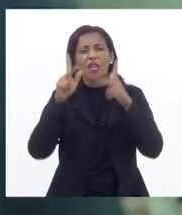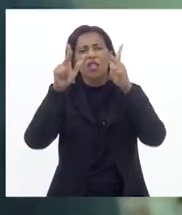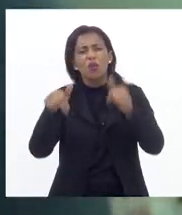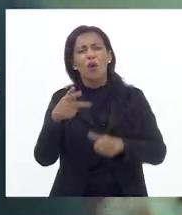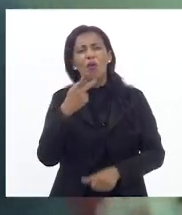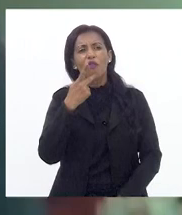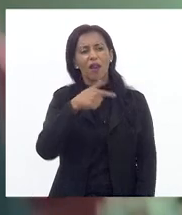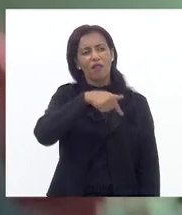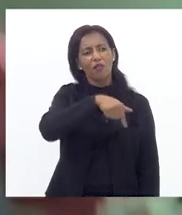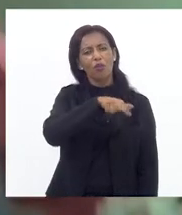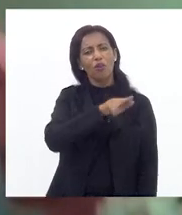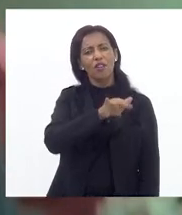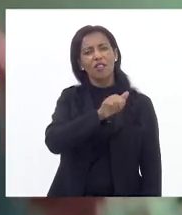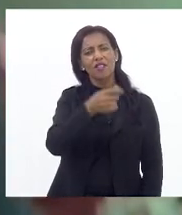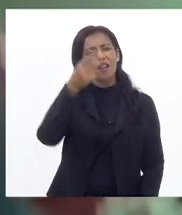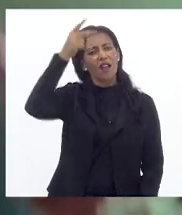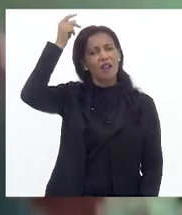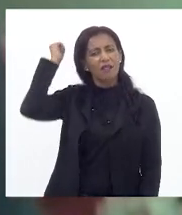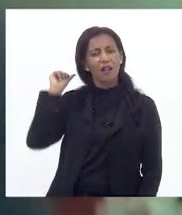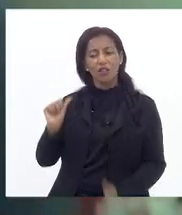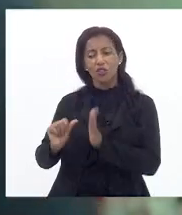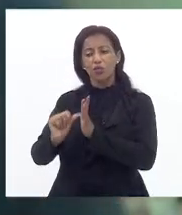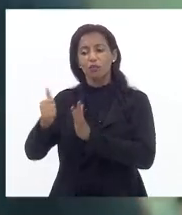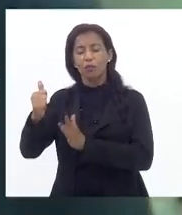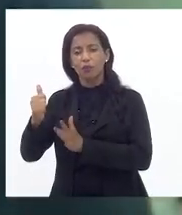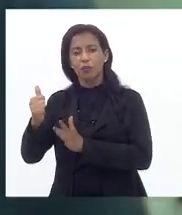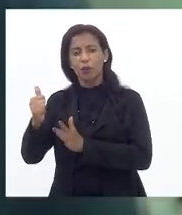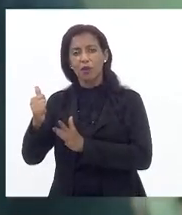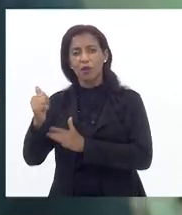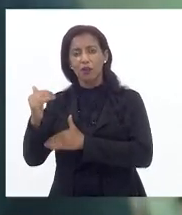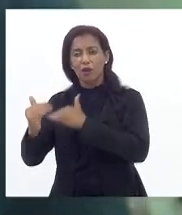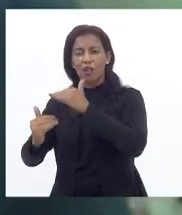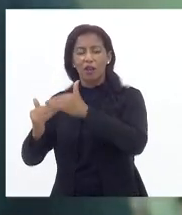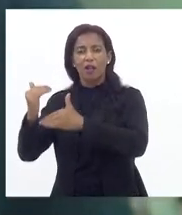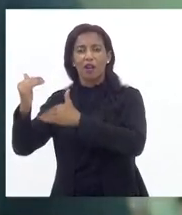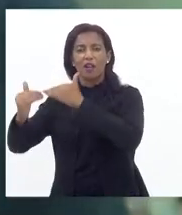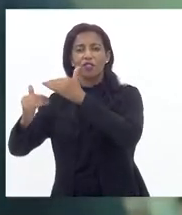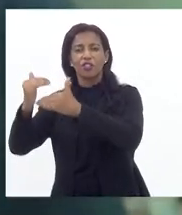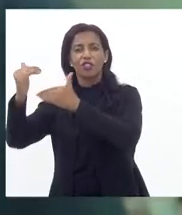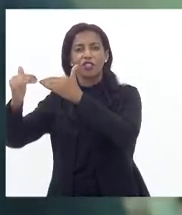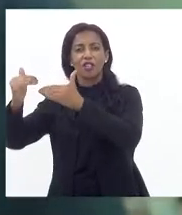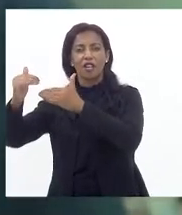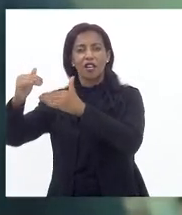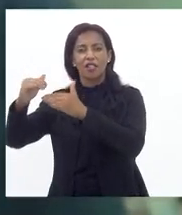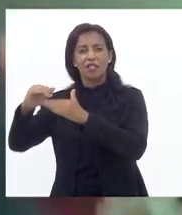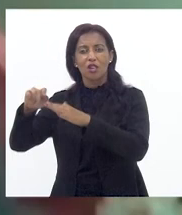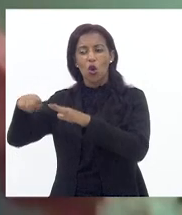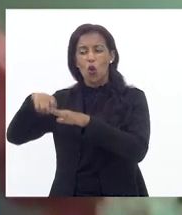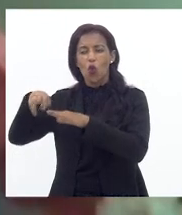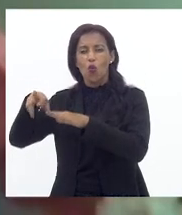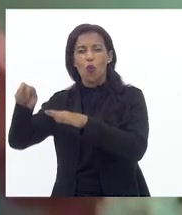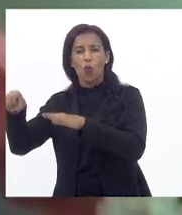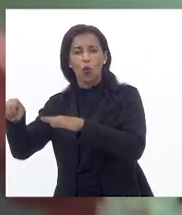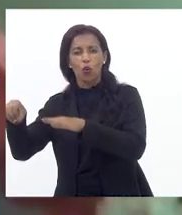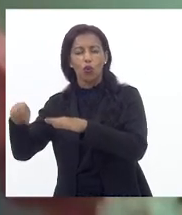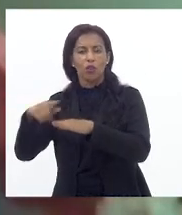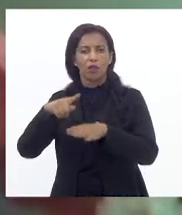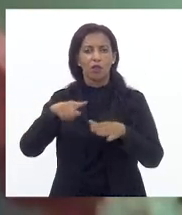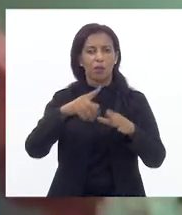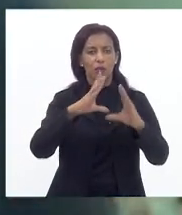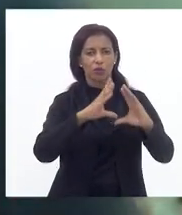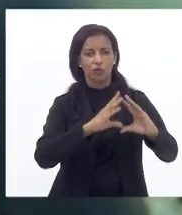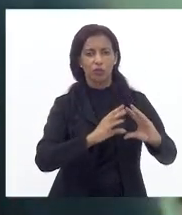pisar lá atrás e mesmo a gente cresce o bolo depois a gente lindo esse boa